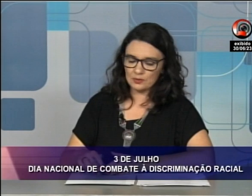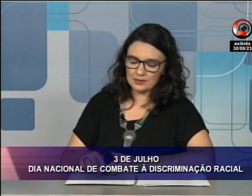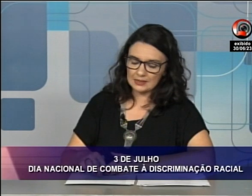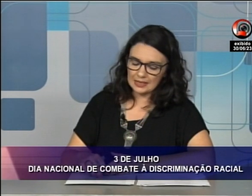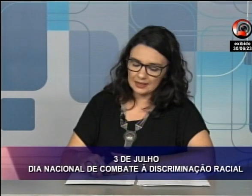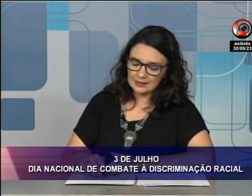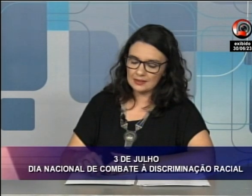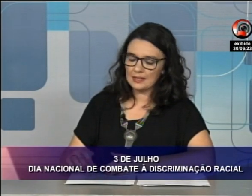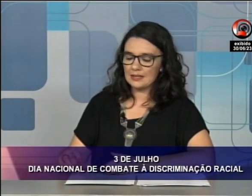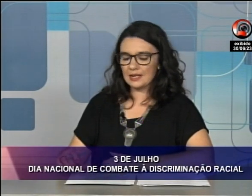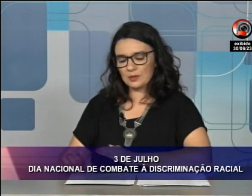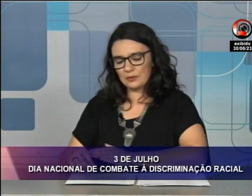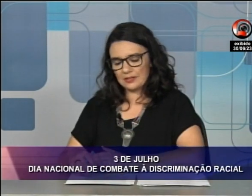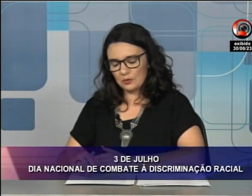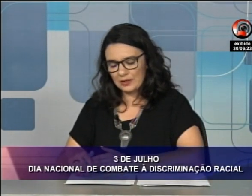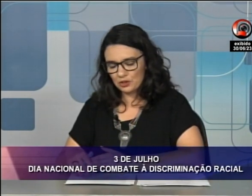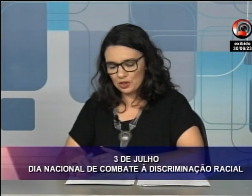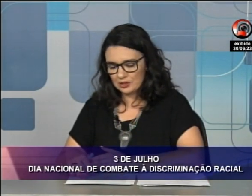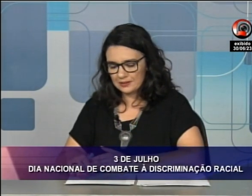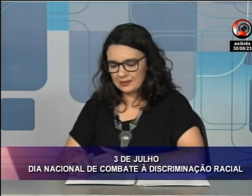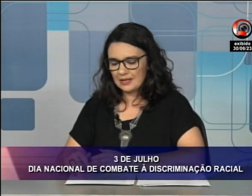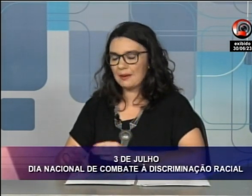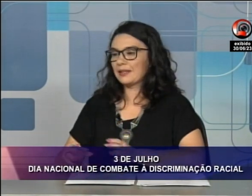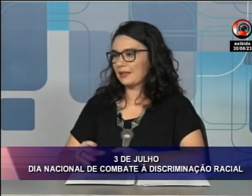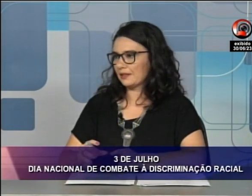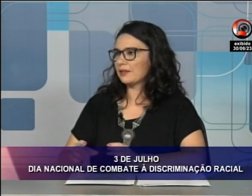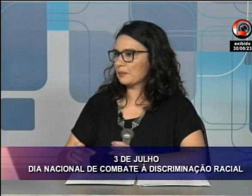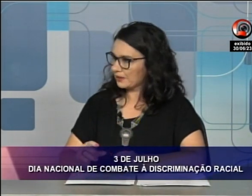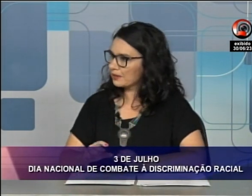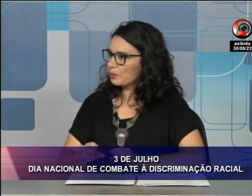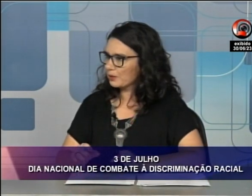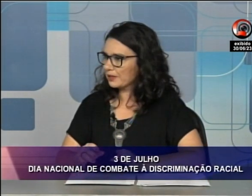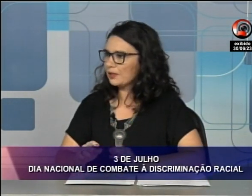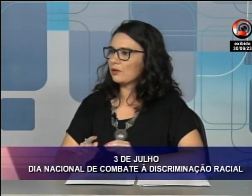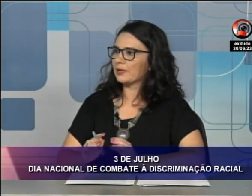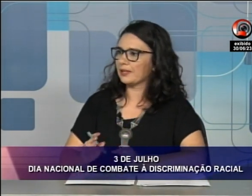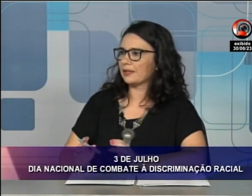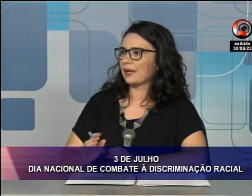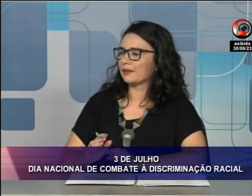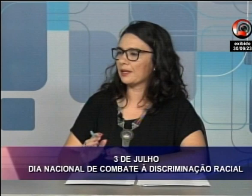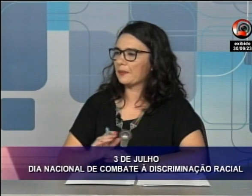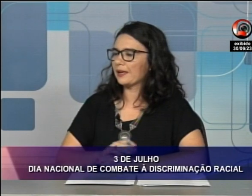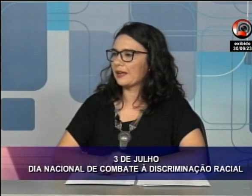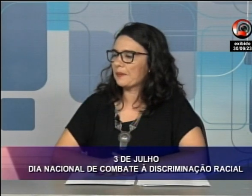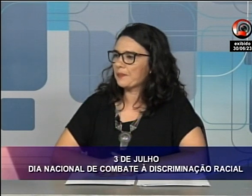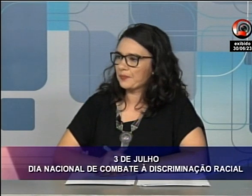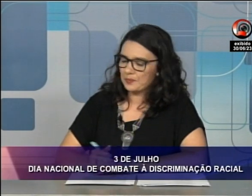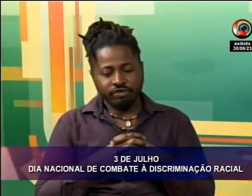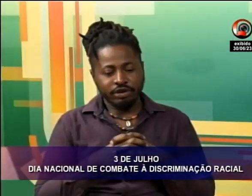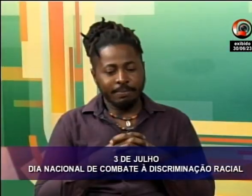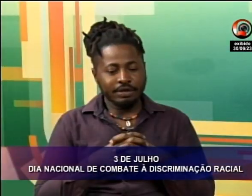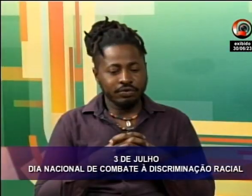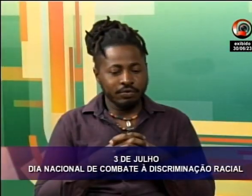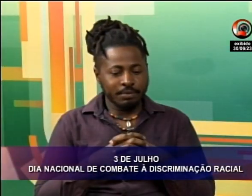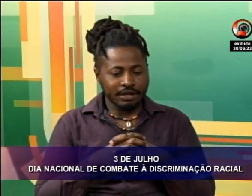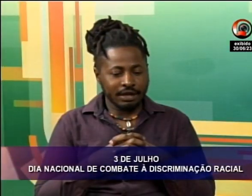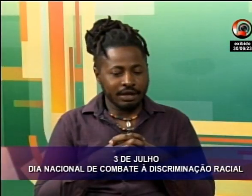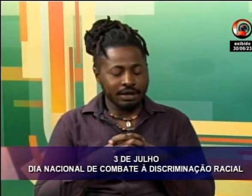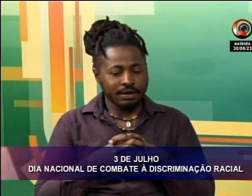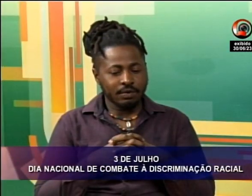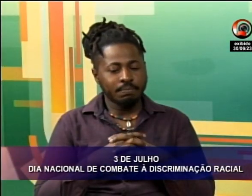destinadas a pessoas negras, 3% para indígenas. A matéria está tramitando por aqui. Como é que está? Em que pé que está? Exatamente. A gente já